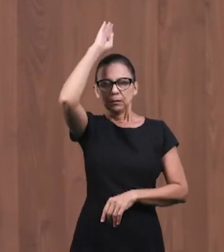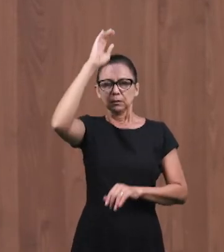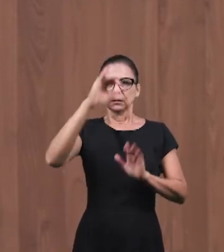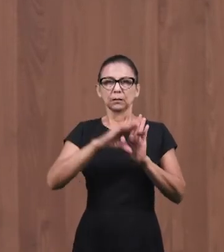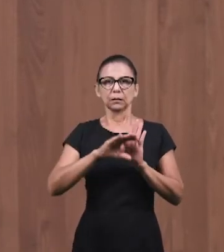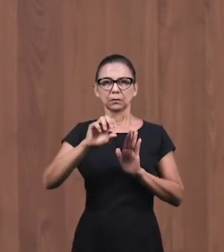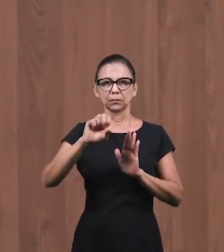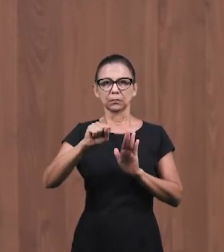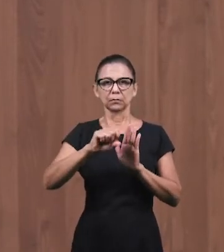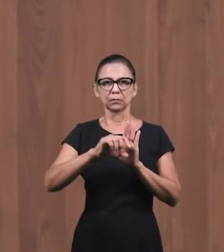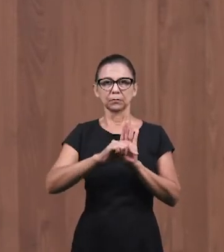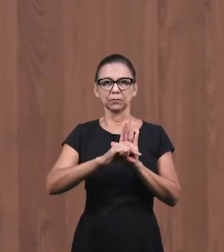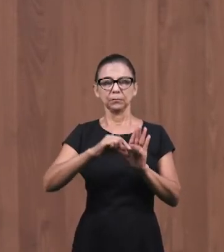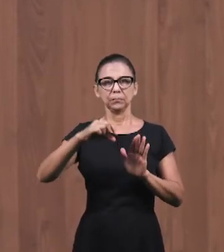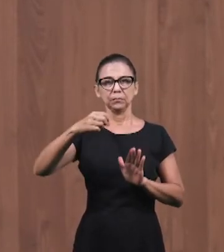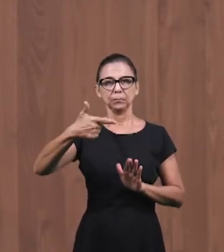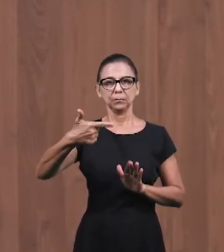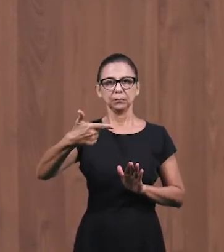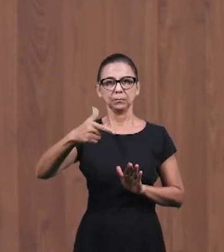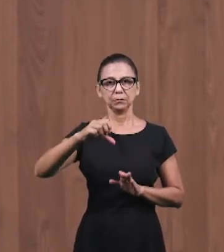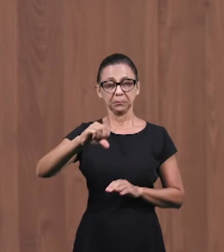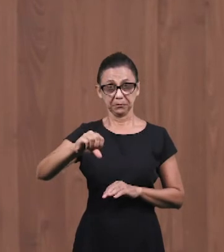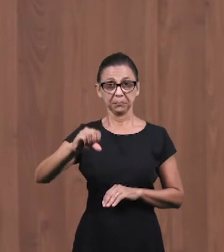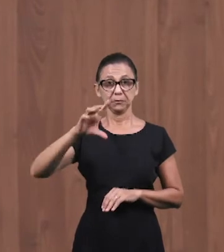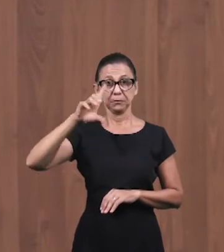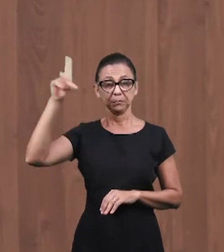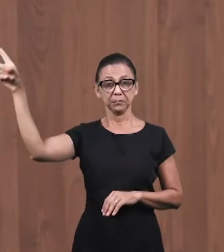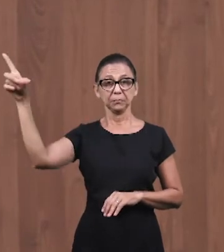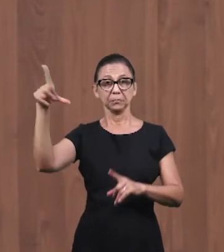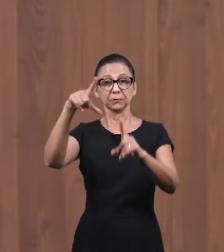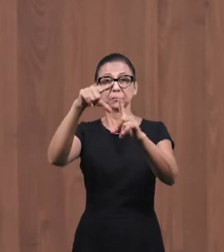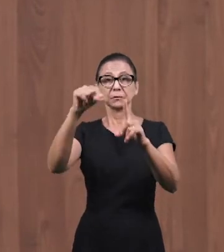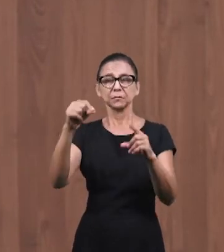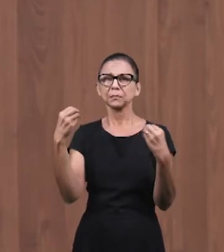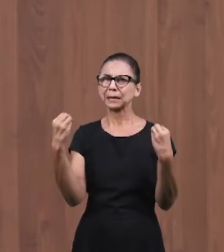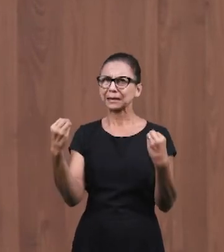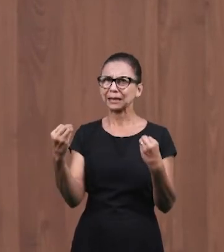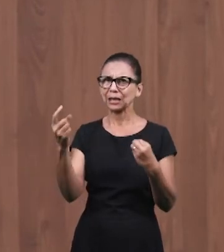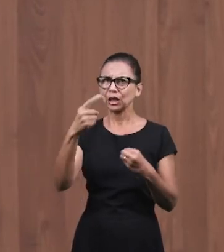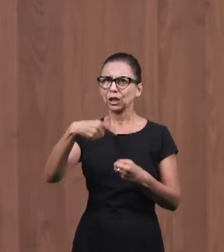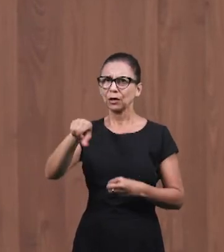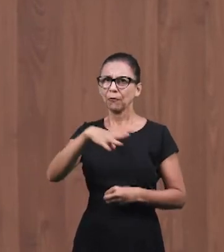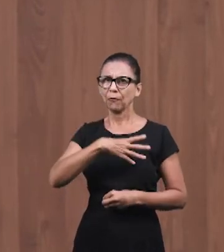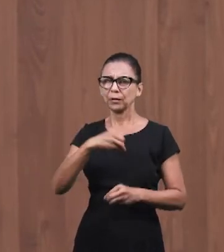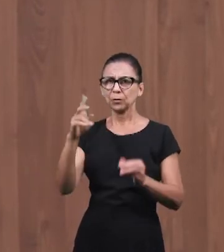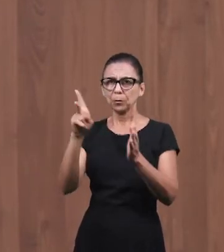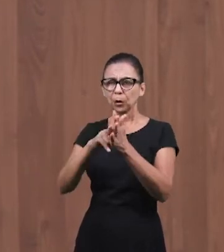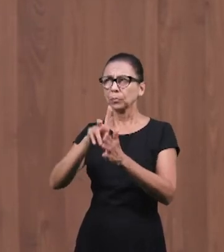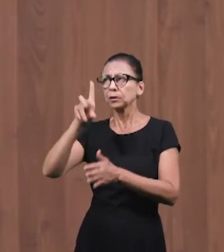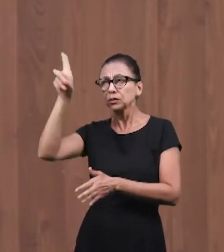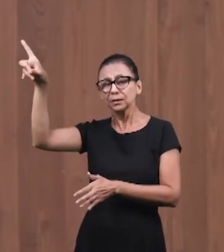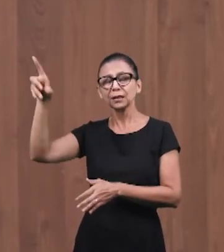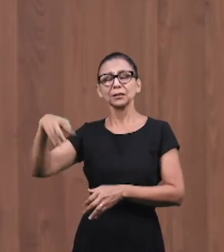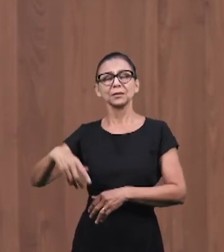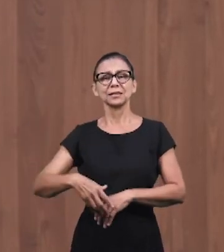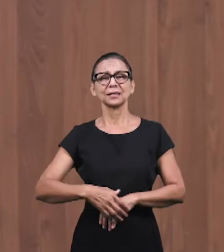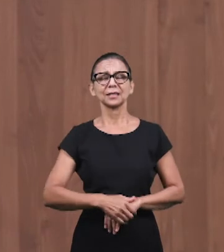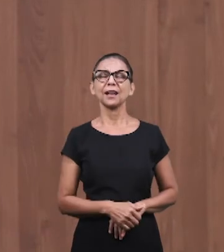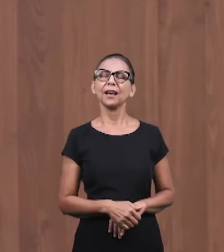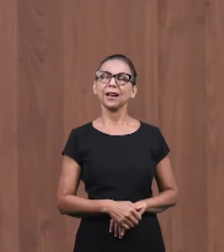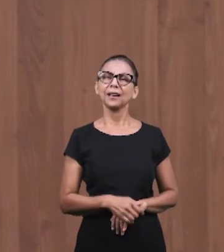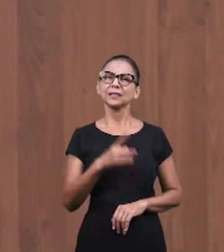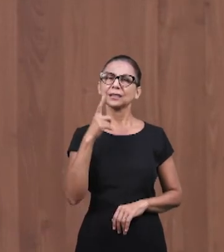8, 29, quando Deus nos escolheu para sermos filhos de Deus. E interessante a comparação